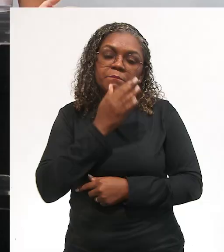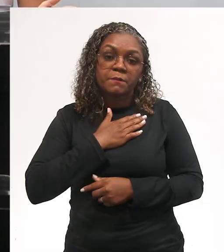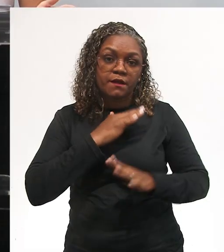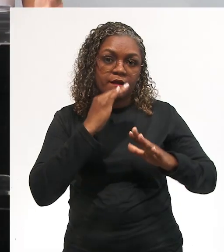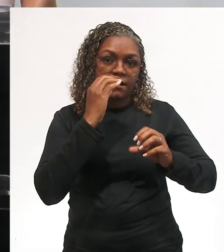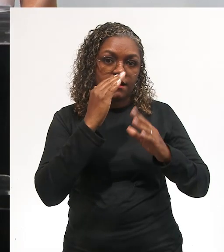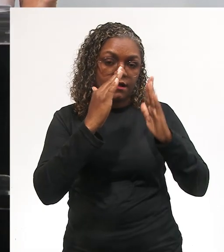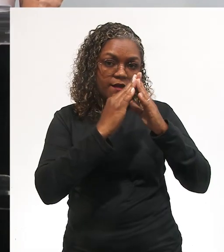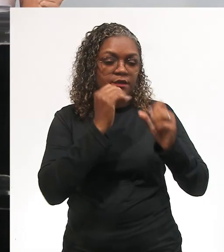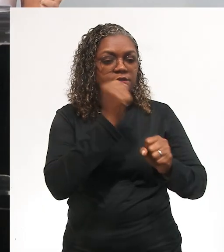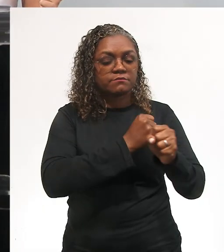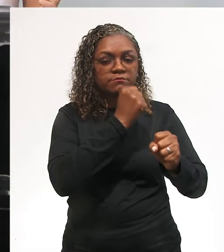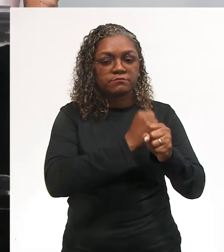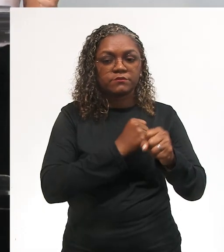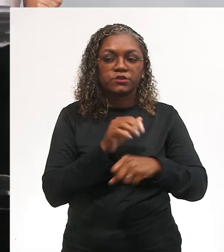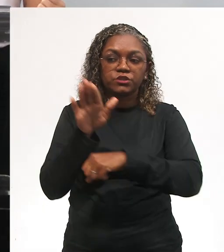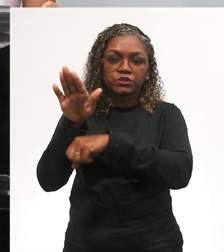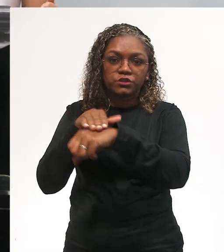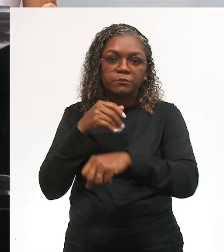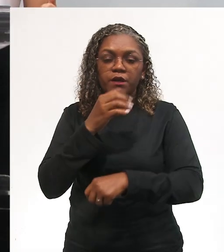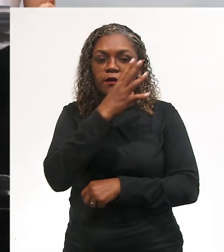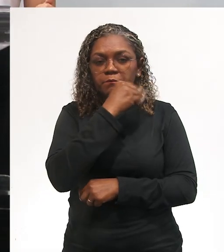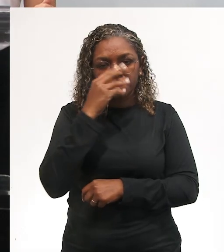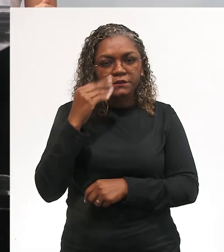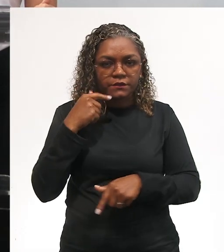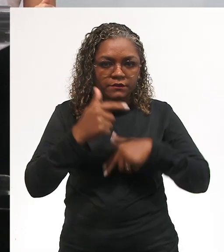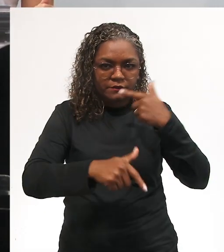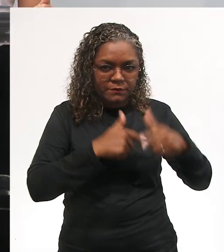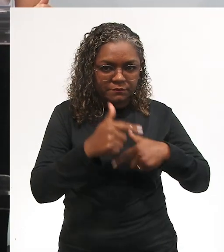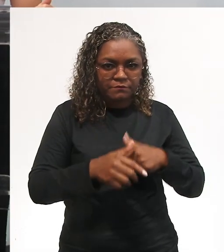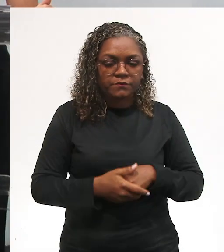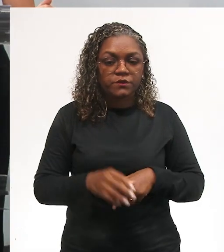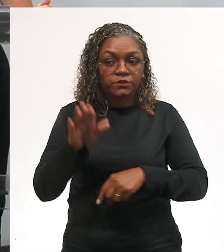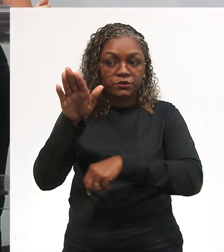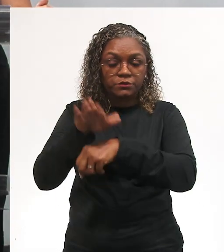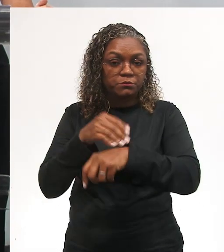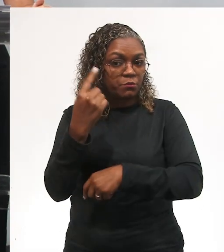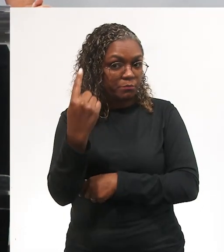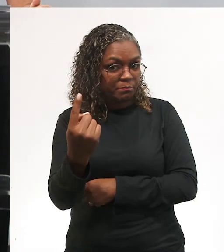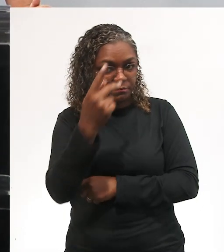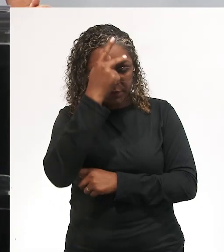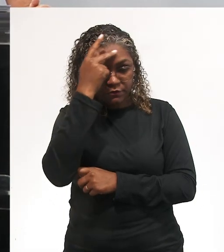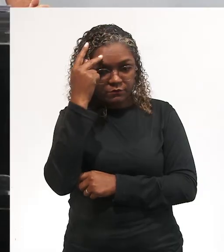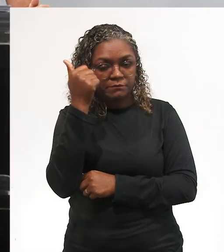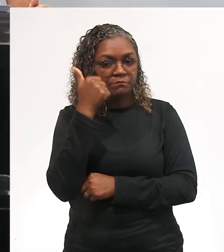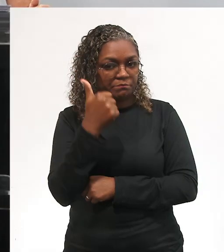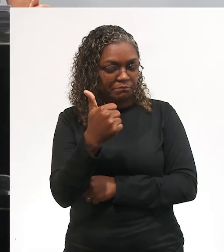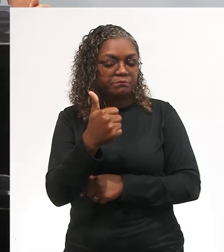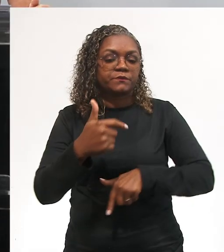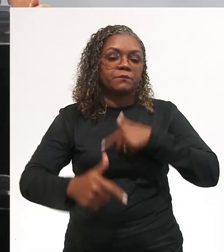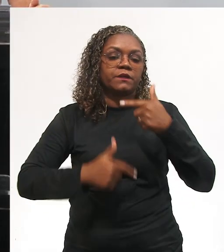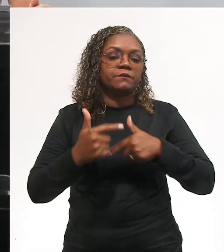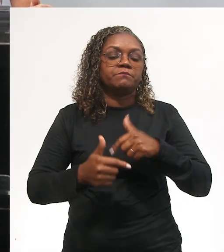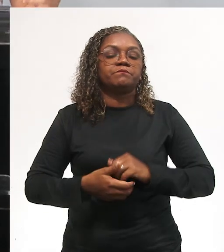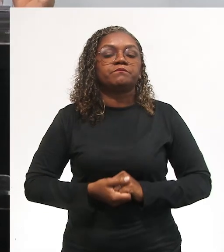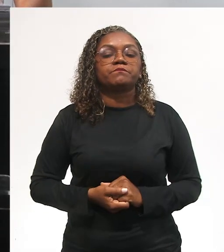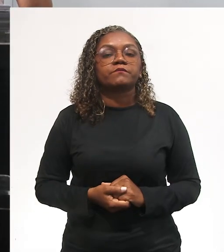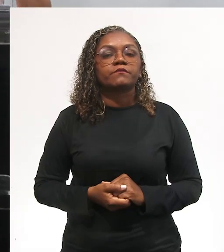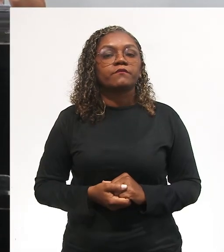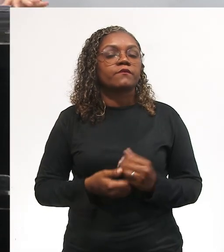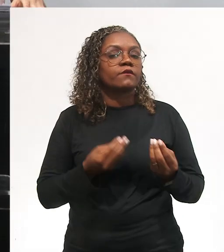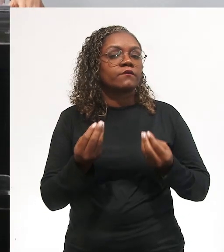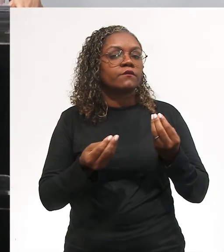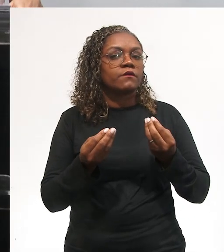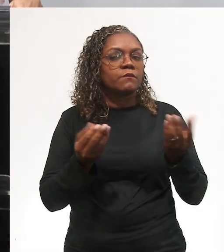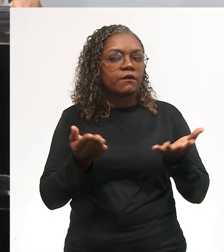minha casa e eu contratei um funcionário para fazer a obra dessa minha casa. Tá? E aí, o que nós